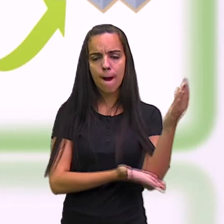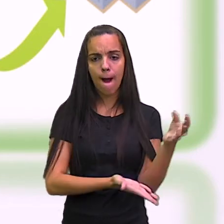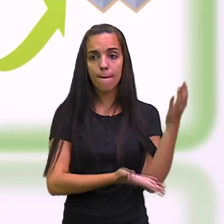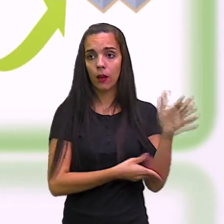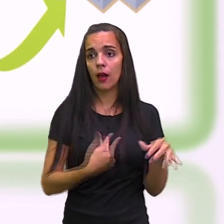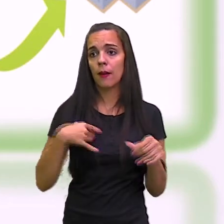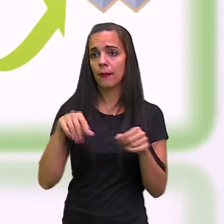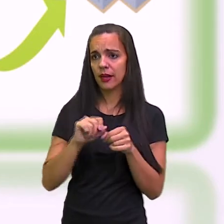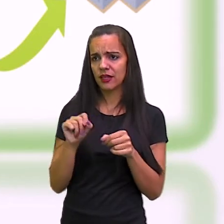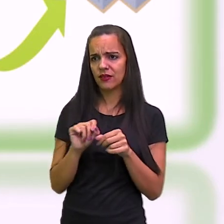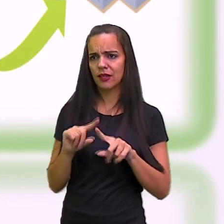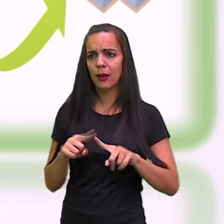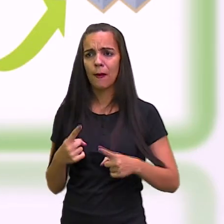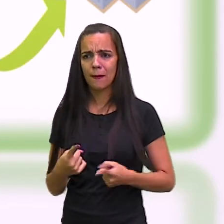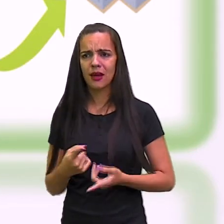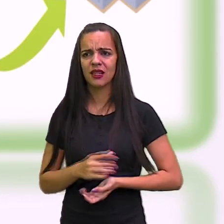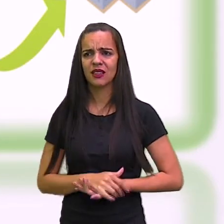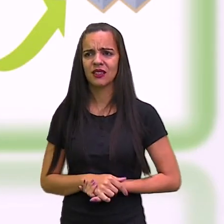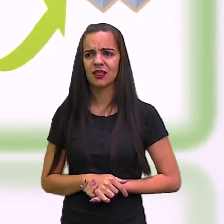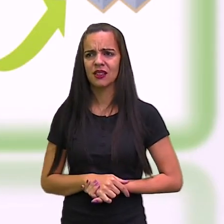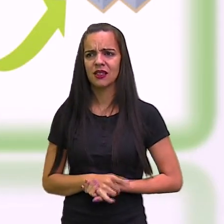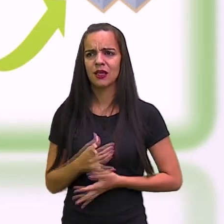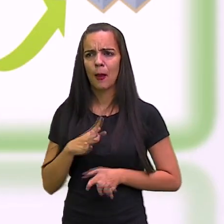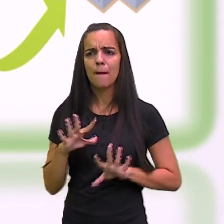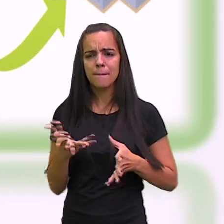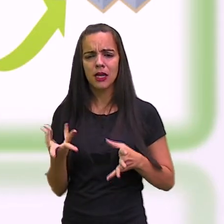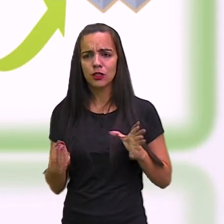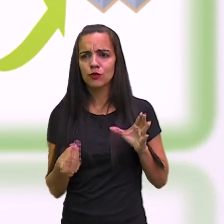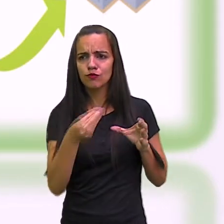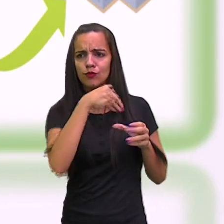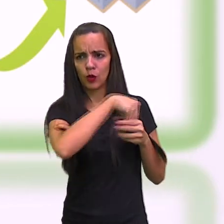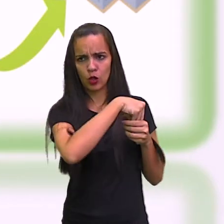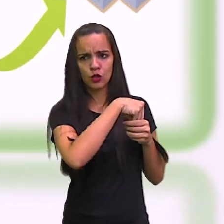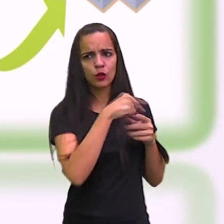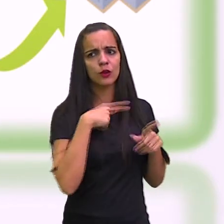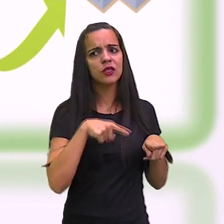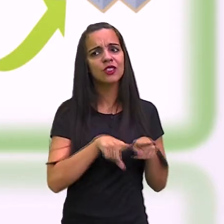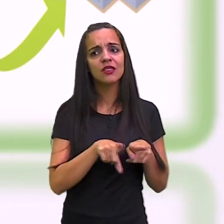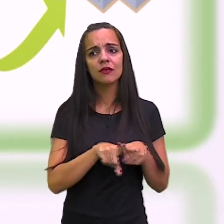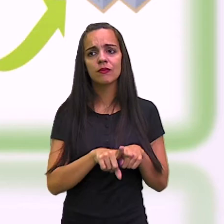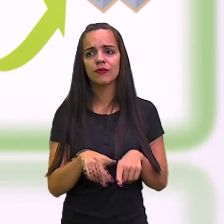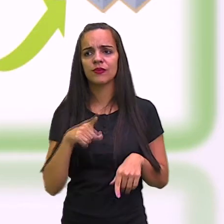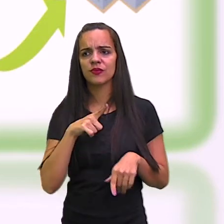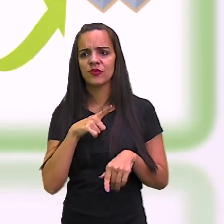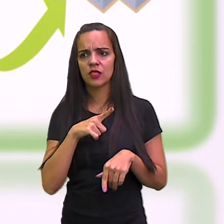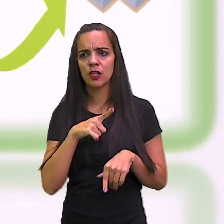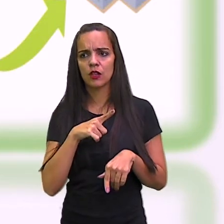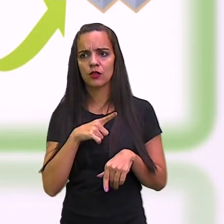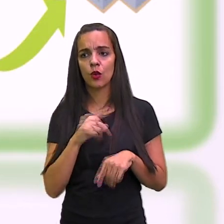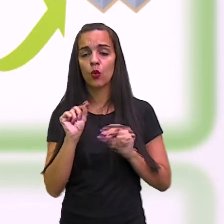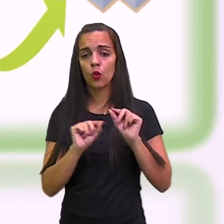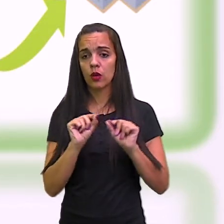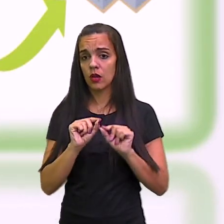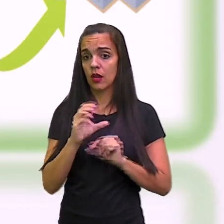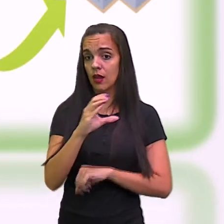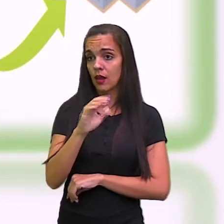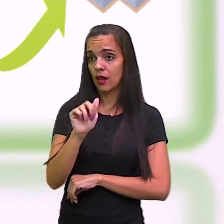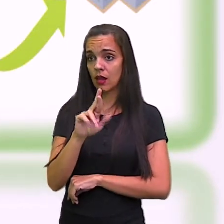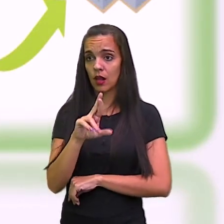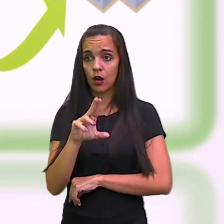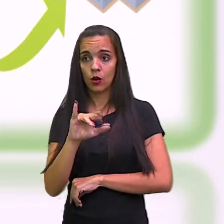desvantagens. A gente pode incluir também o menor poder de calorificar.